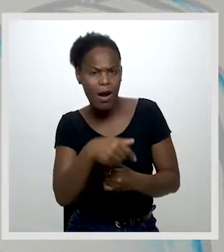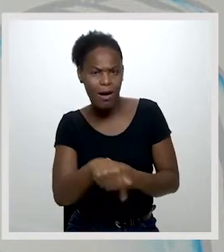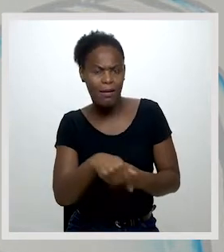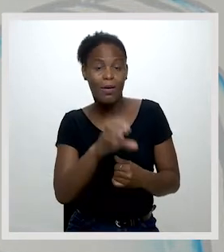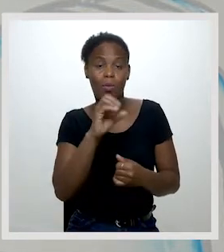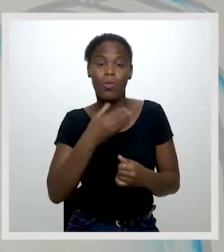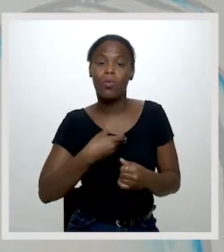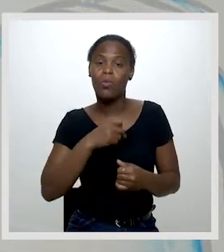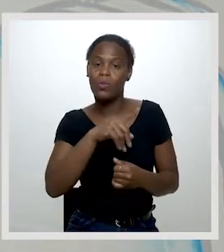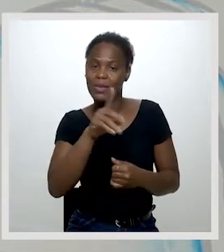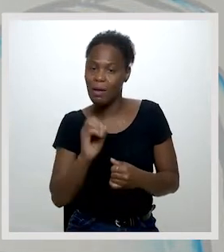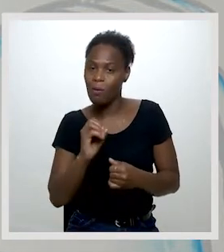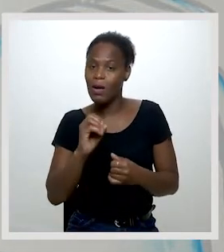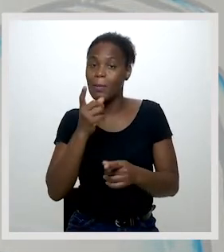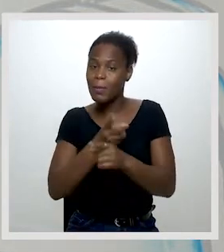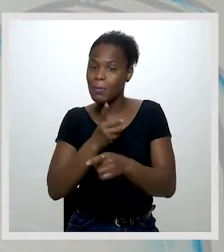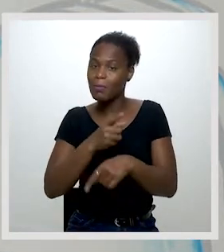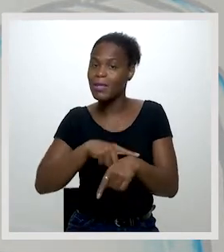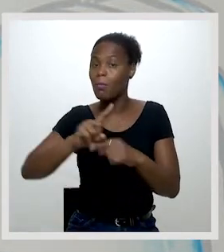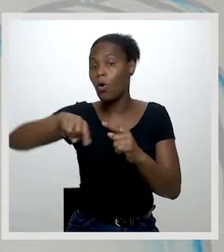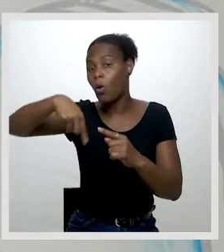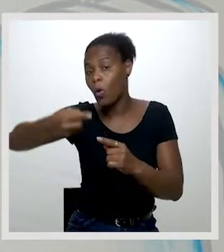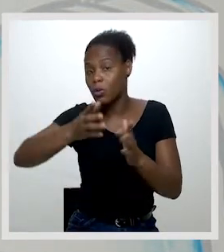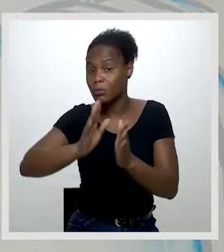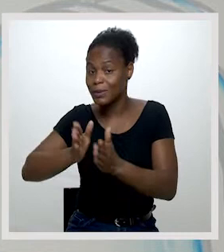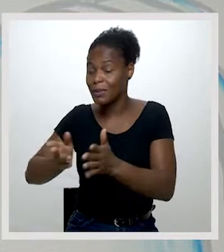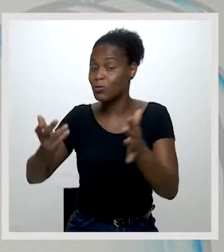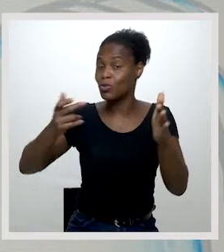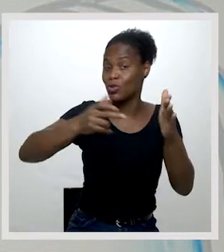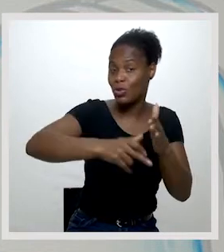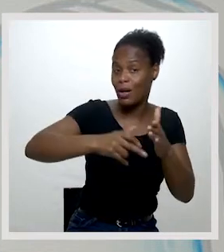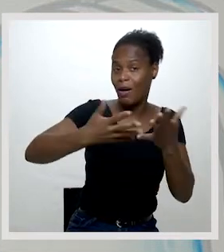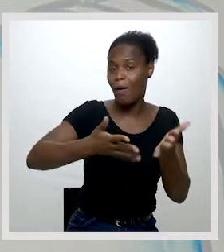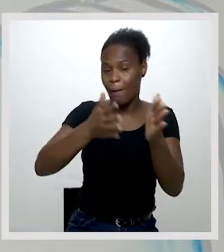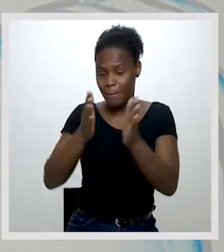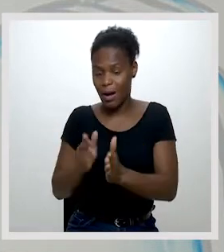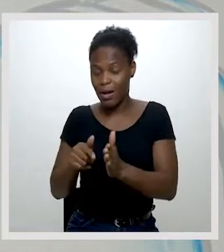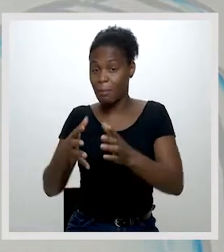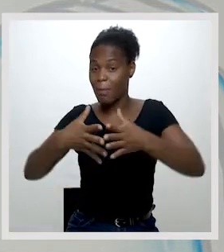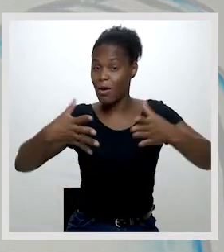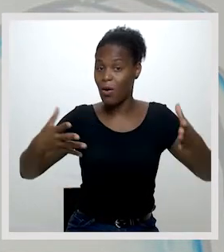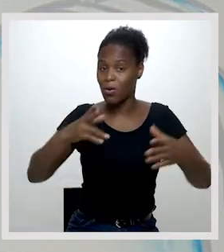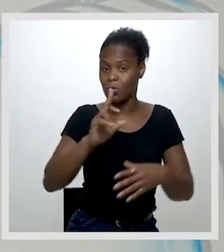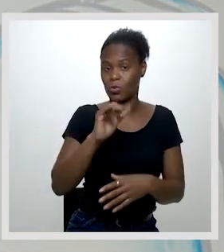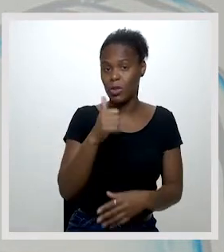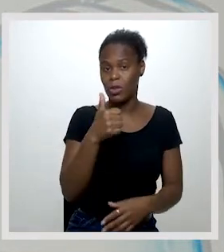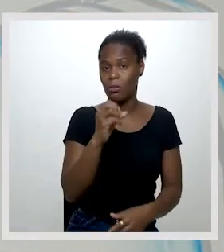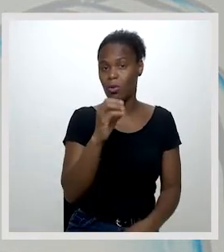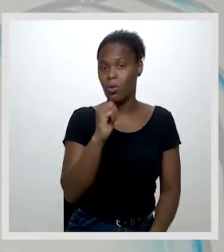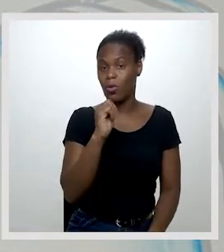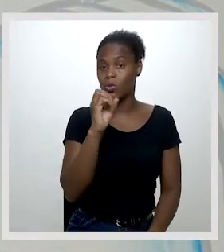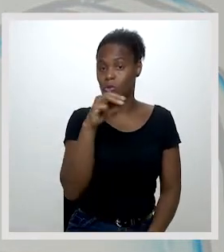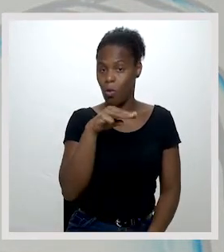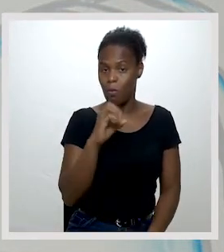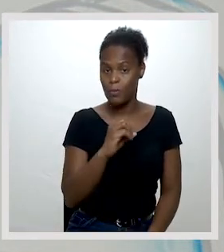agora, em simultâneo, um outro processo, que é a chegada da parte maior do ribossoma, que é a subunidade maior do